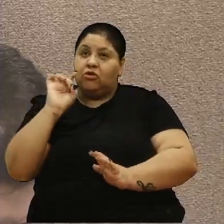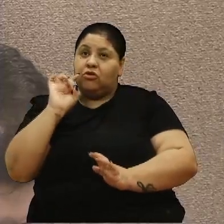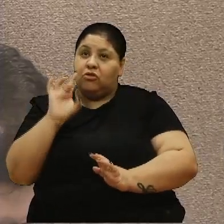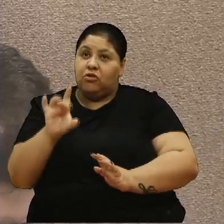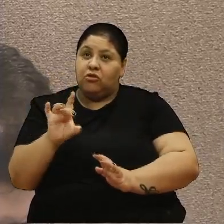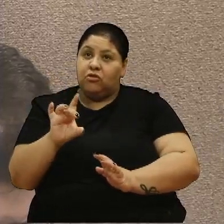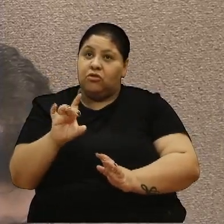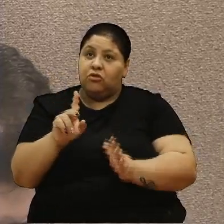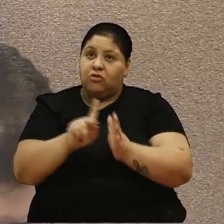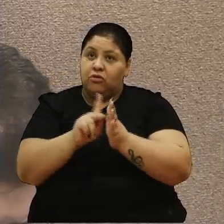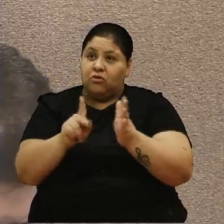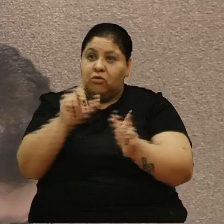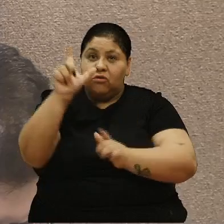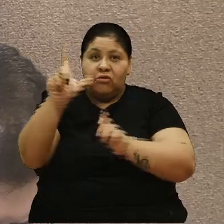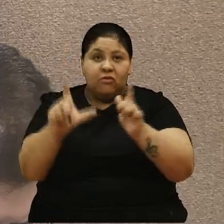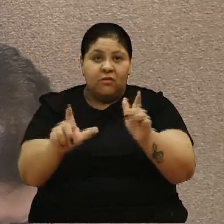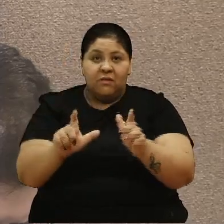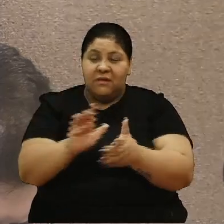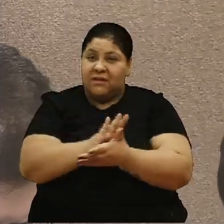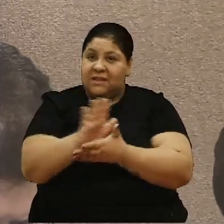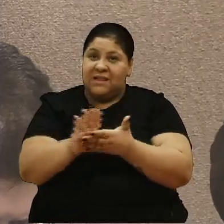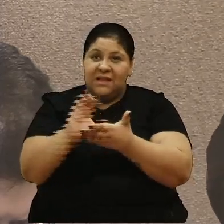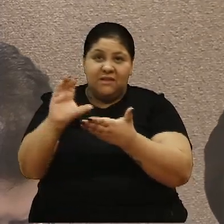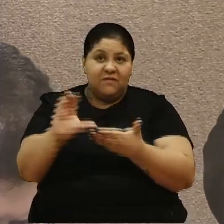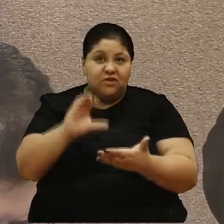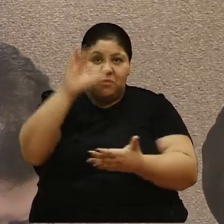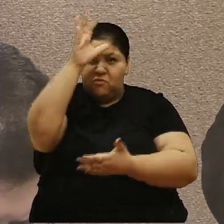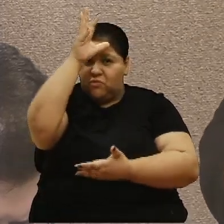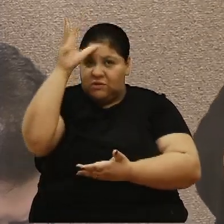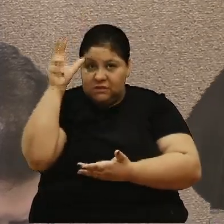os próprios passageiros, sem nenhum investimento do município.